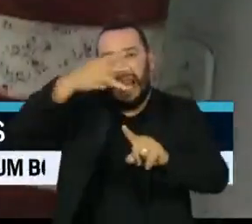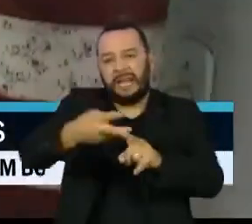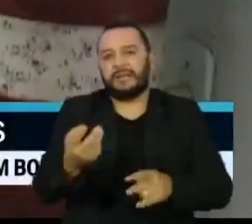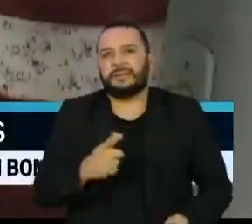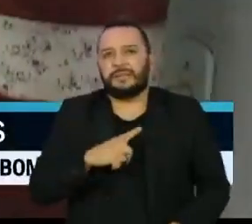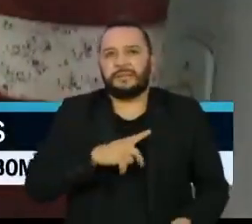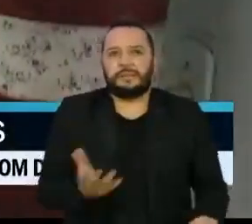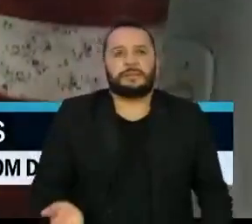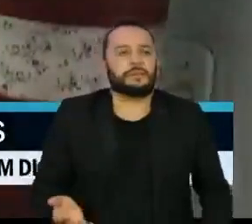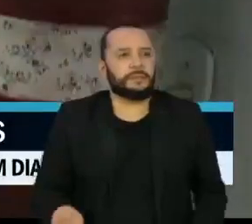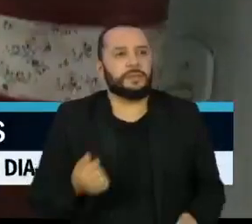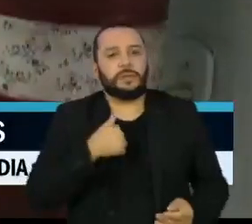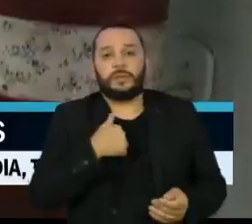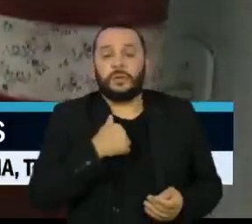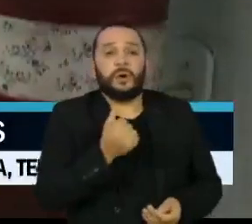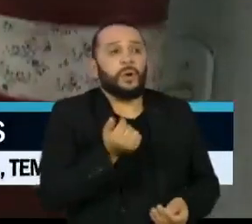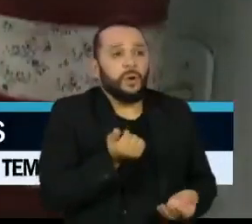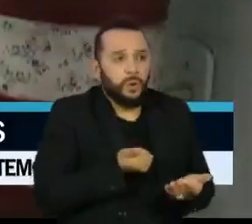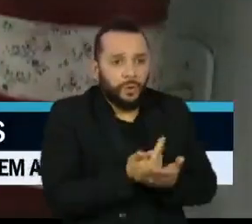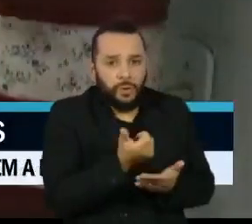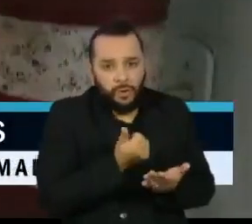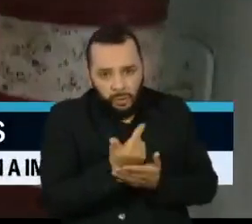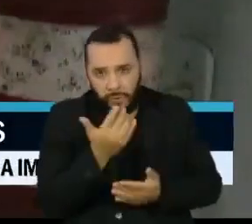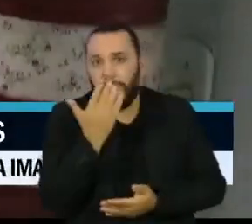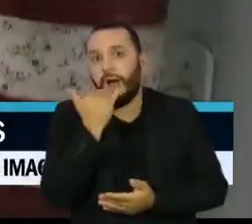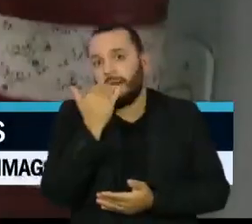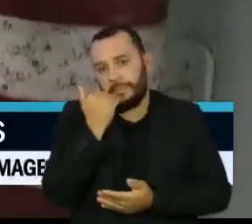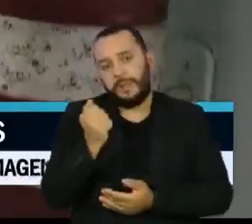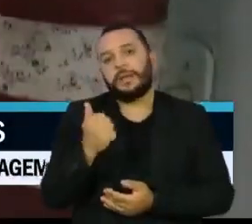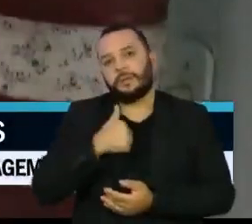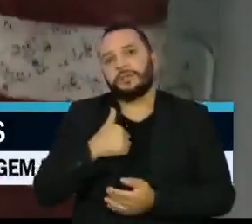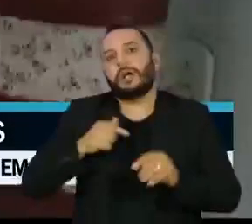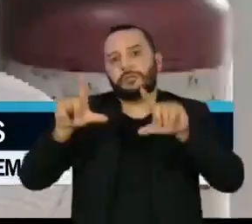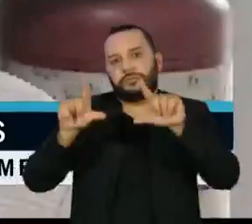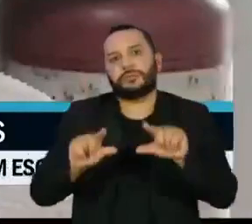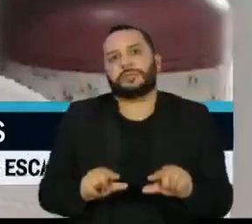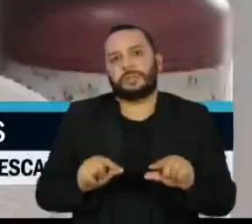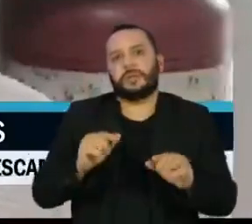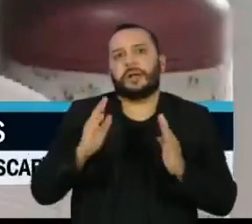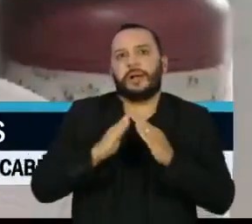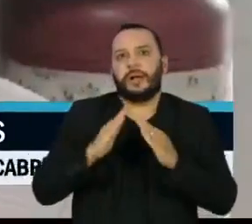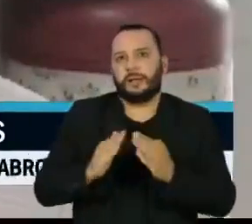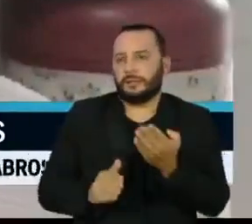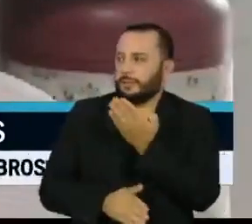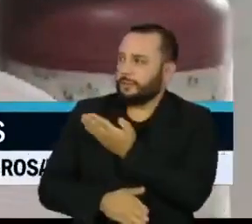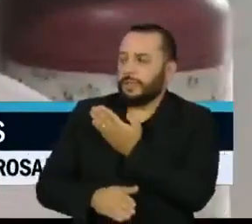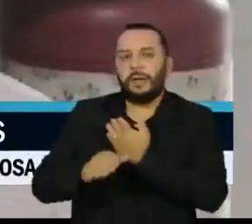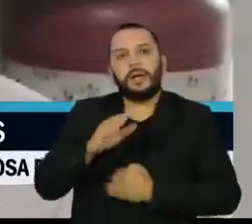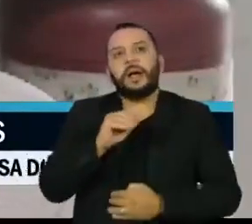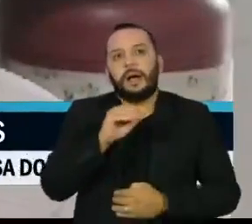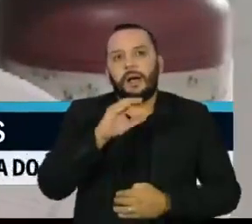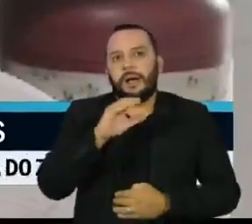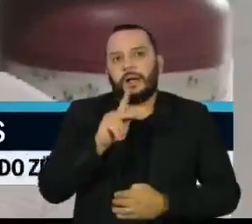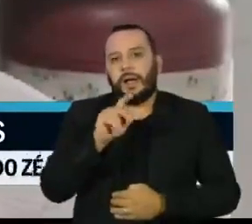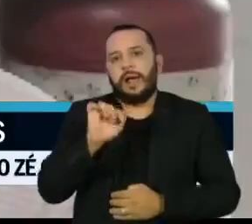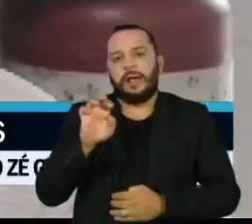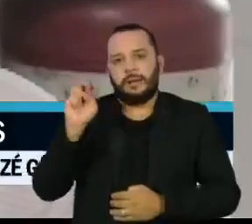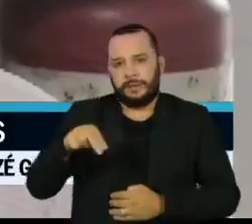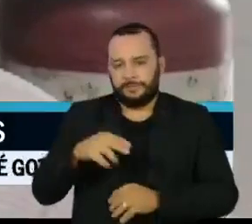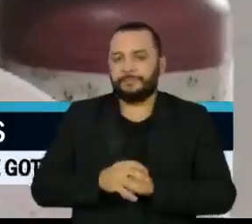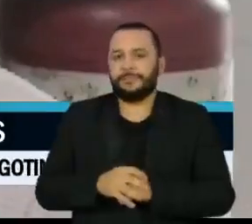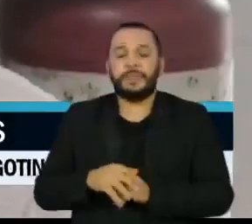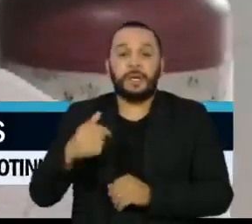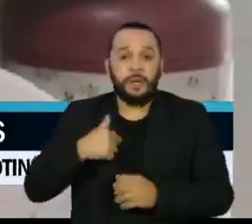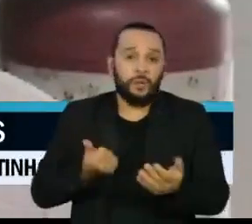de compra de alimentos já encolheu e mudou, e muito, na casa da Karen. A gente trocou por carnes mais baratas do que a gente